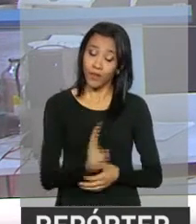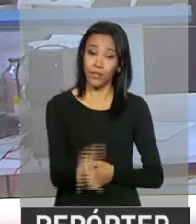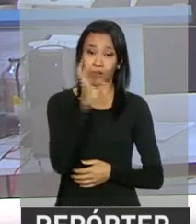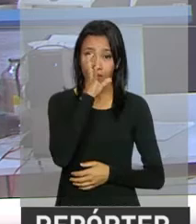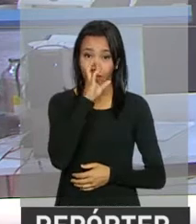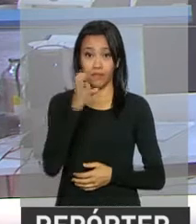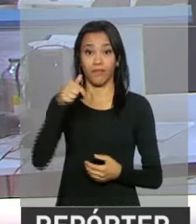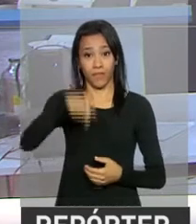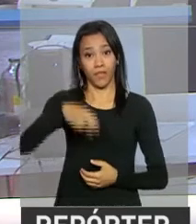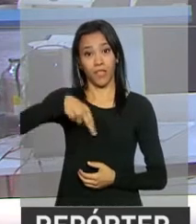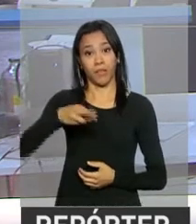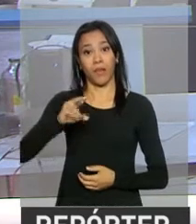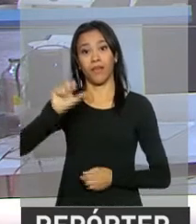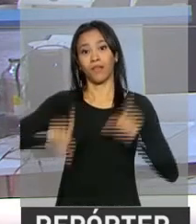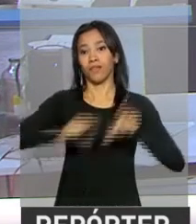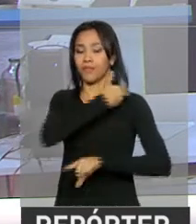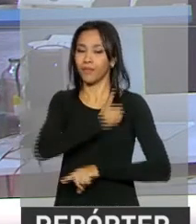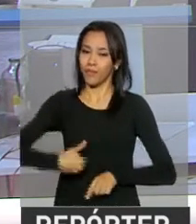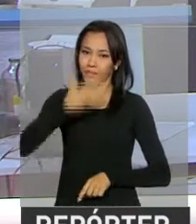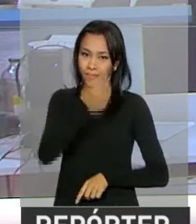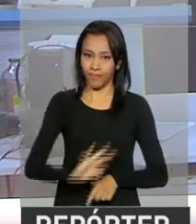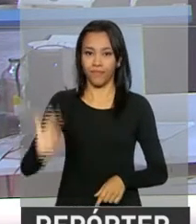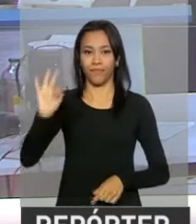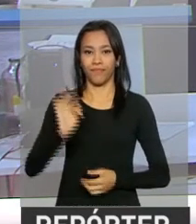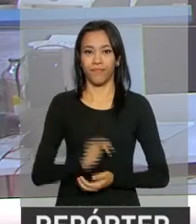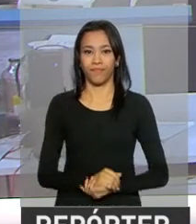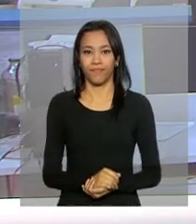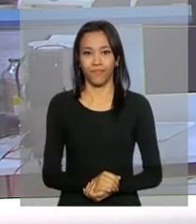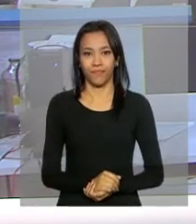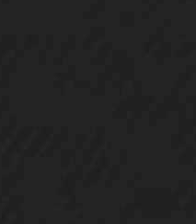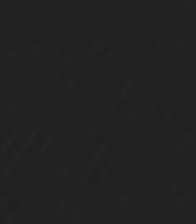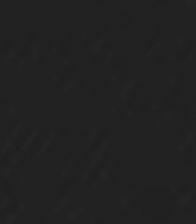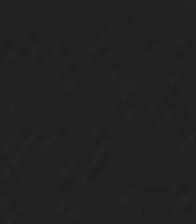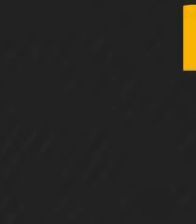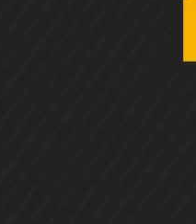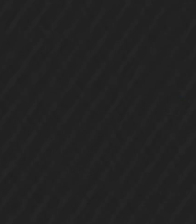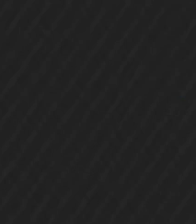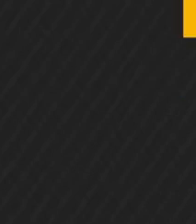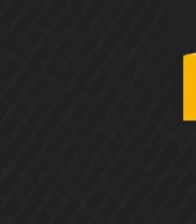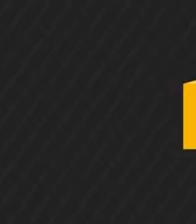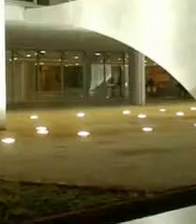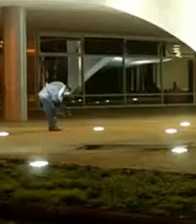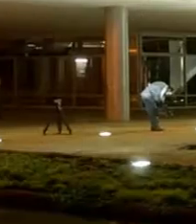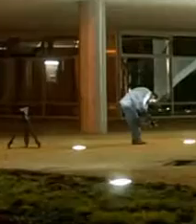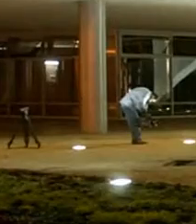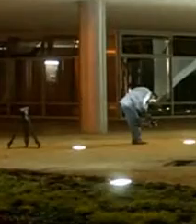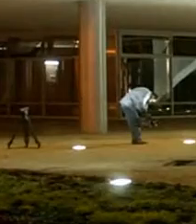continue com a gente aqui na NBR, a TV do Governo Federal.